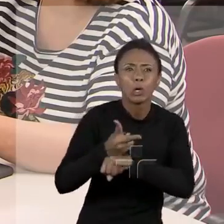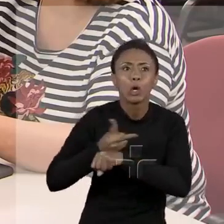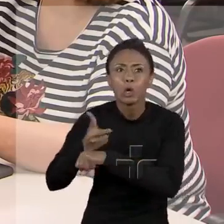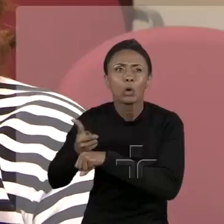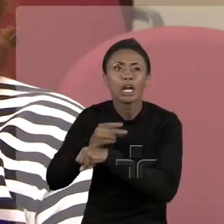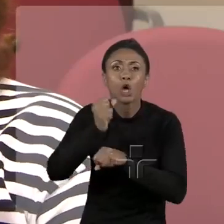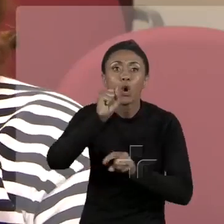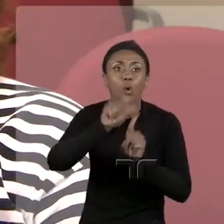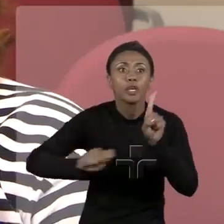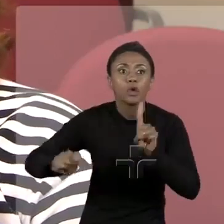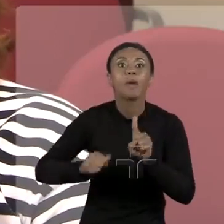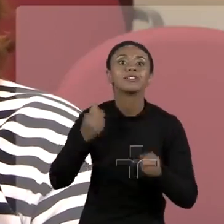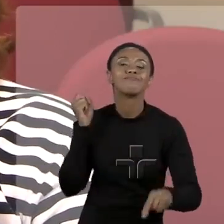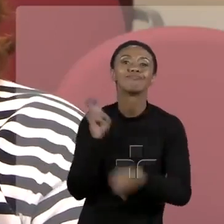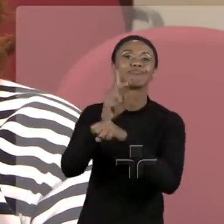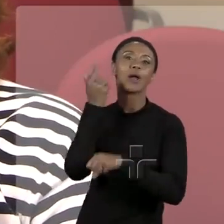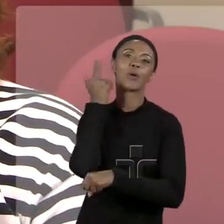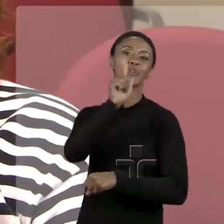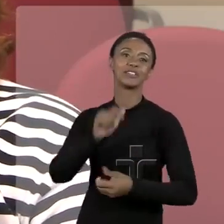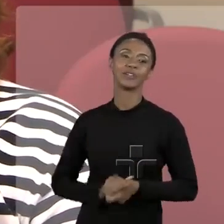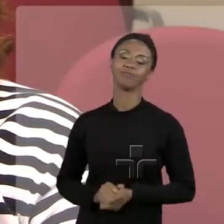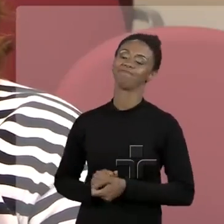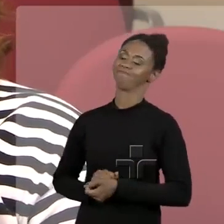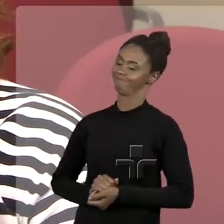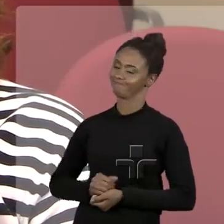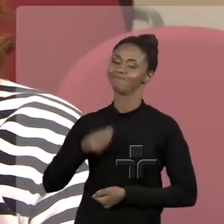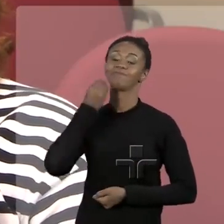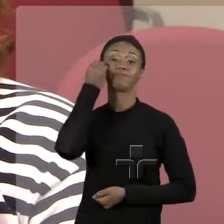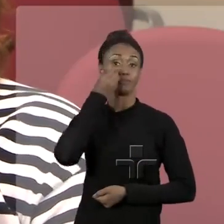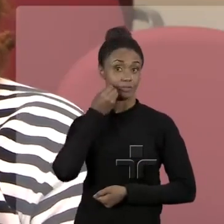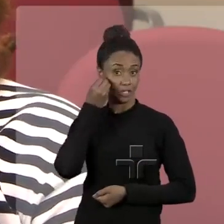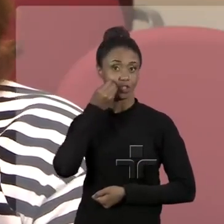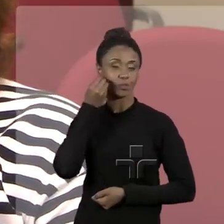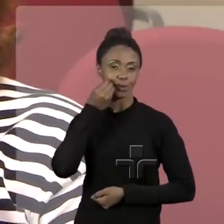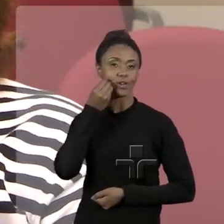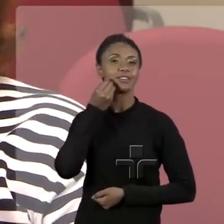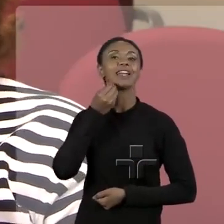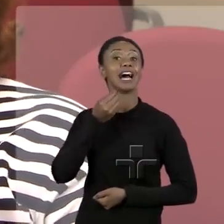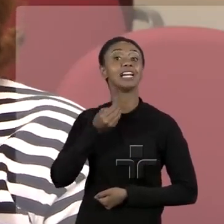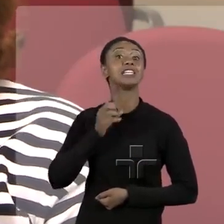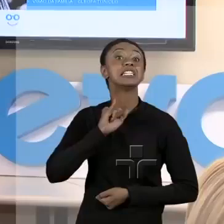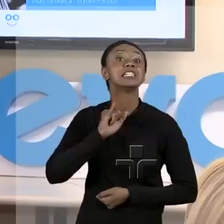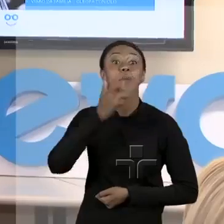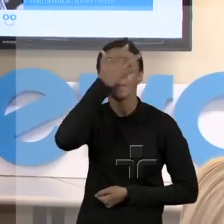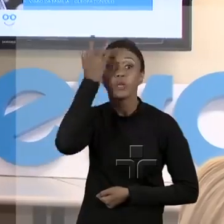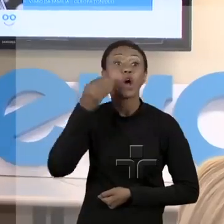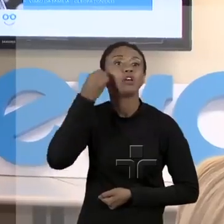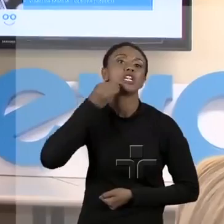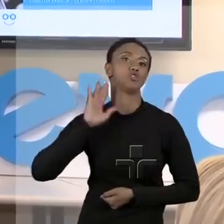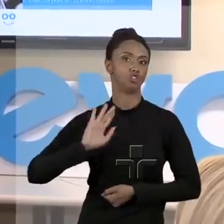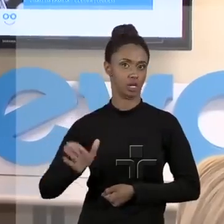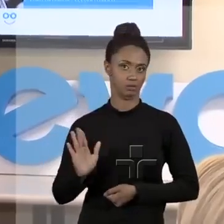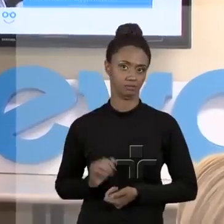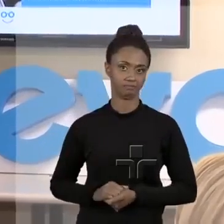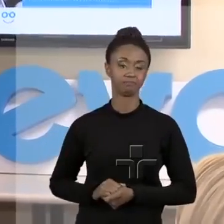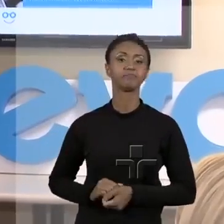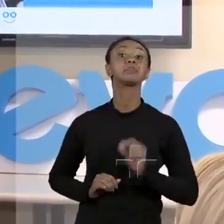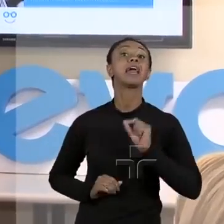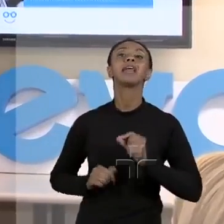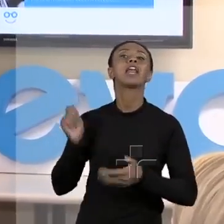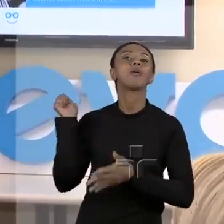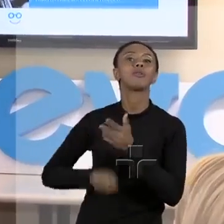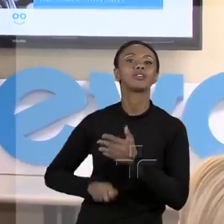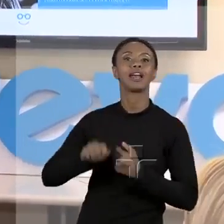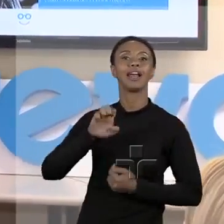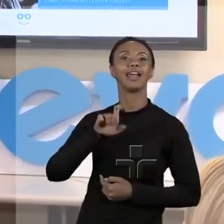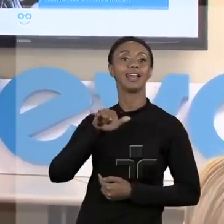um trabalho. Essa oportunidade ela veio realmente para quem já tem vivência. Quem a contratou foi a Elis. Ela